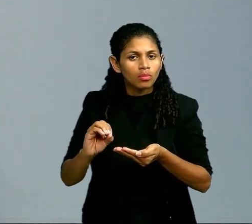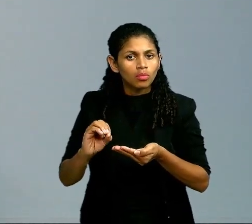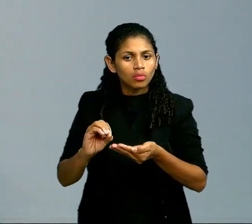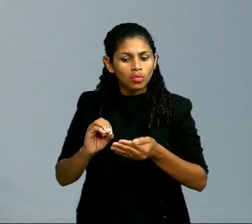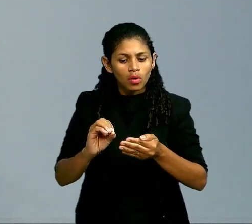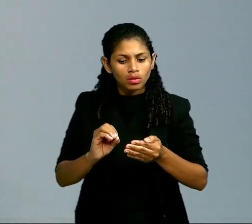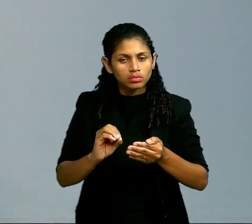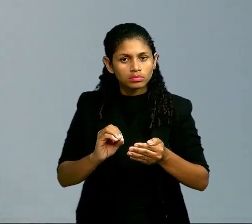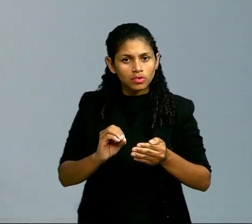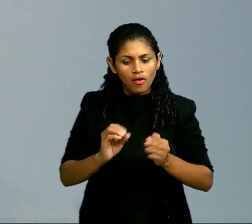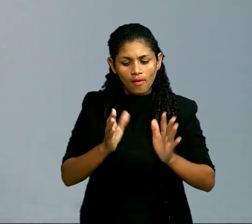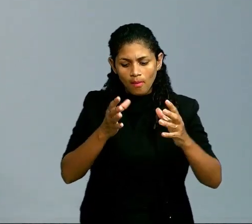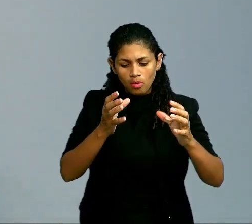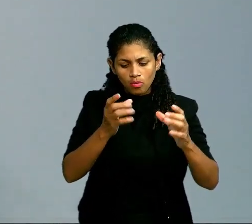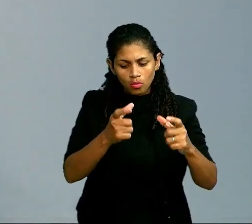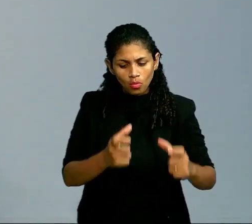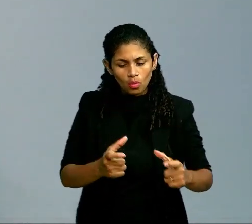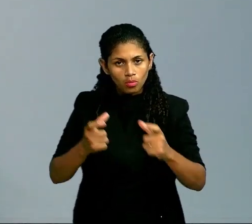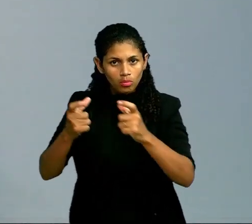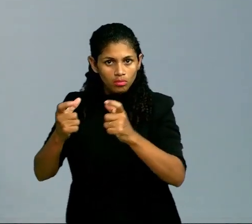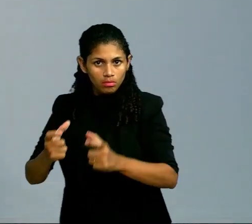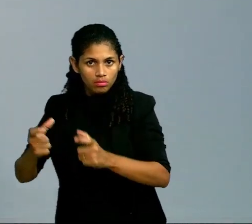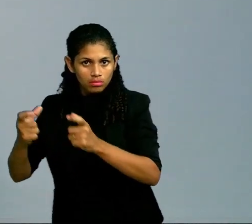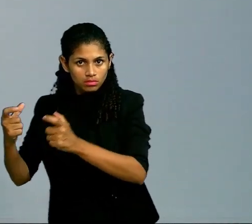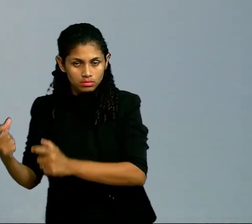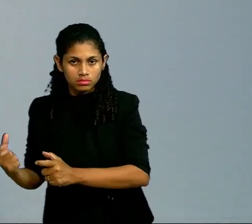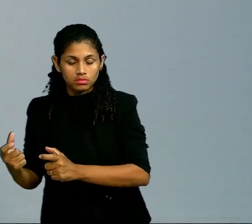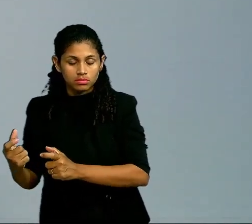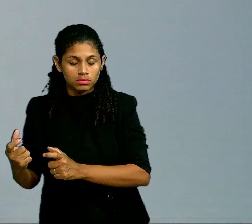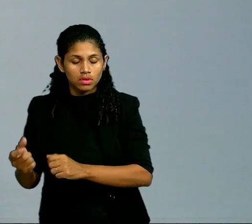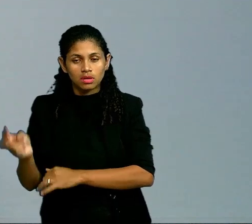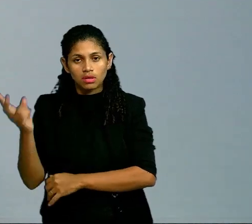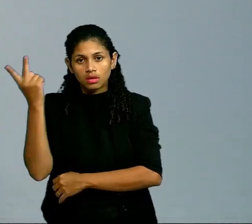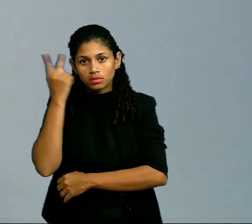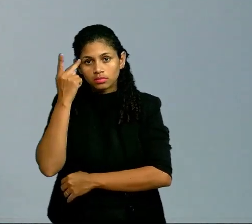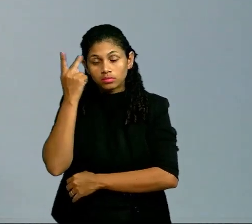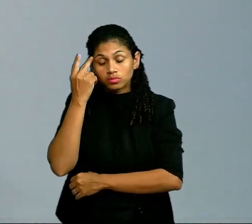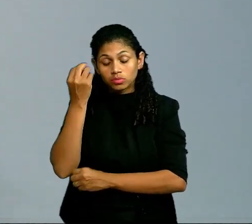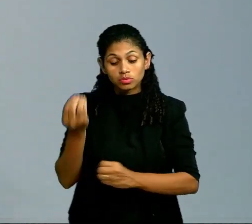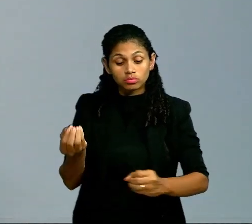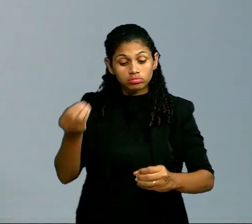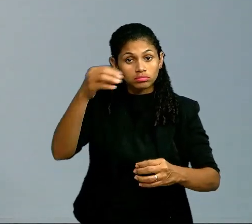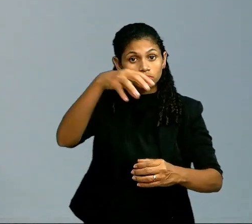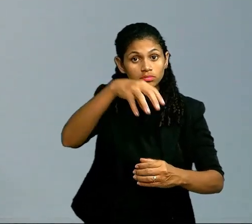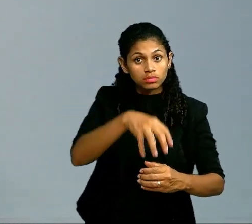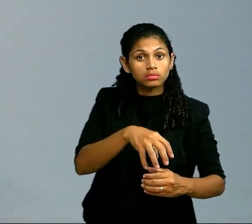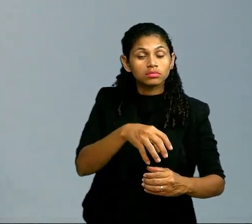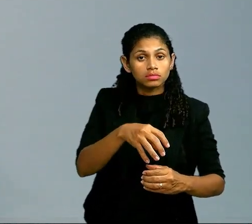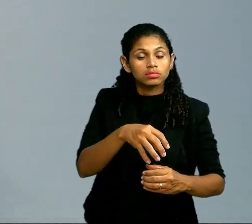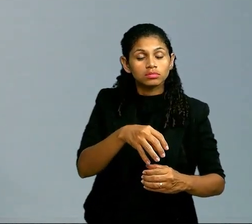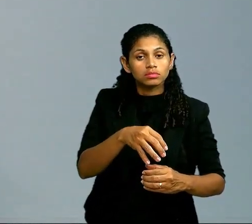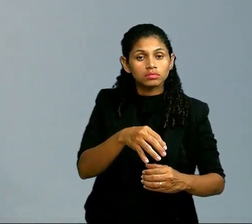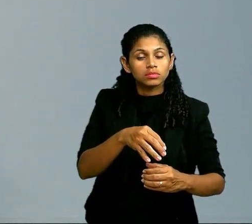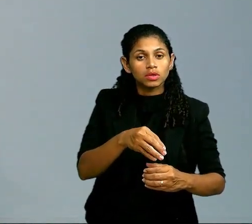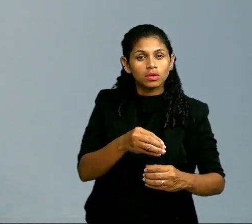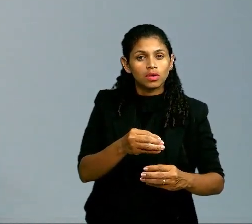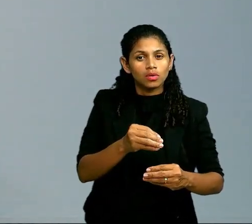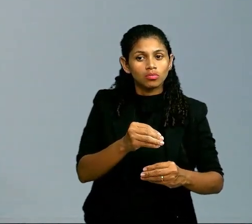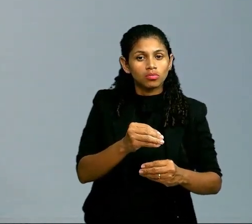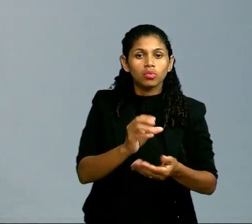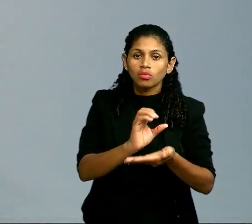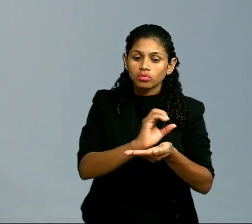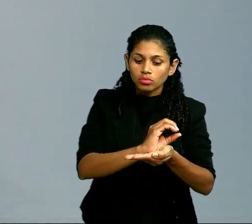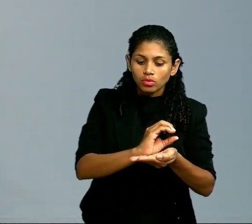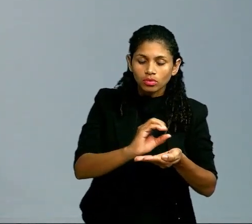Bom, quando eu falo de maneira convencional, normalmente nós adicionamos àquela lixeira rejeitos de matéria orgânica, principalmente